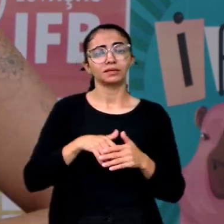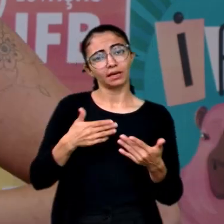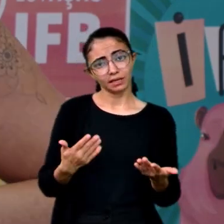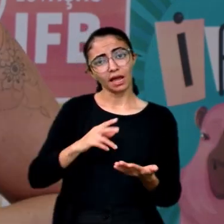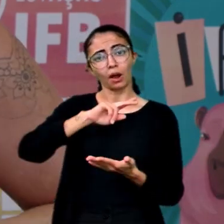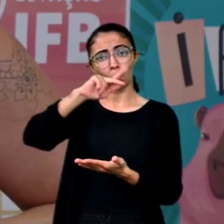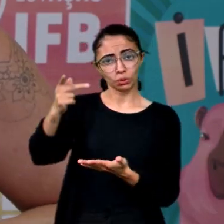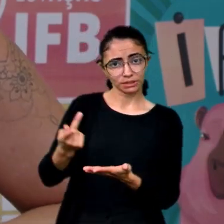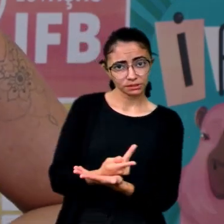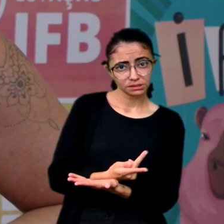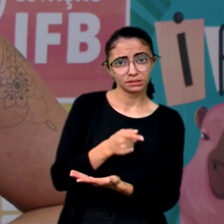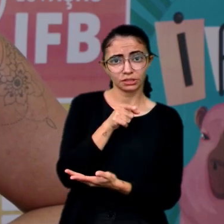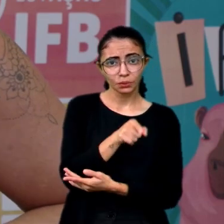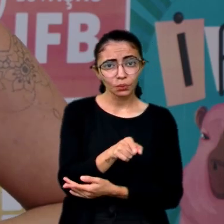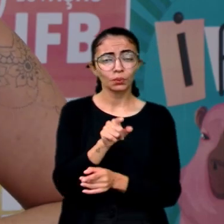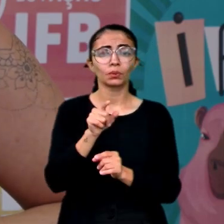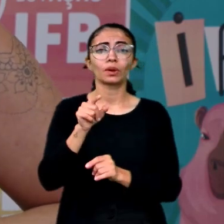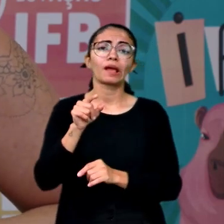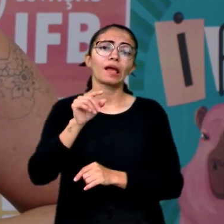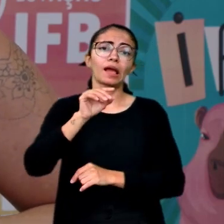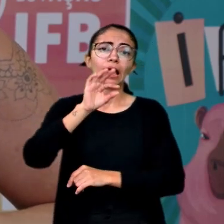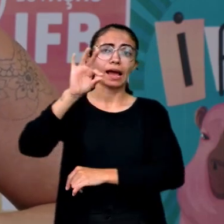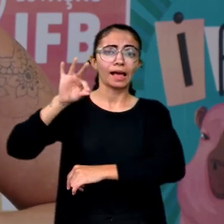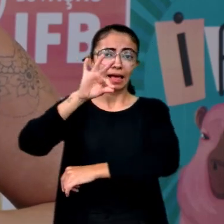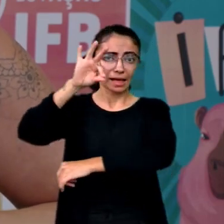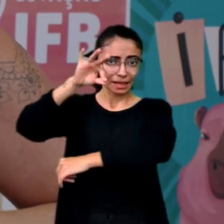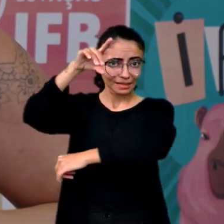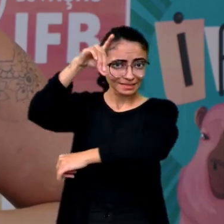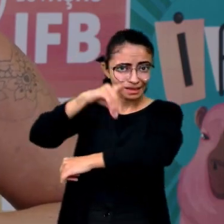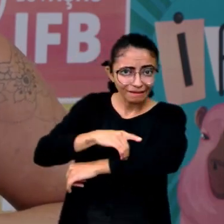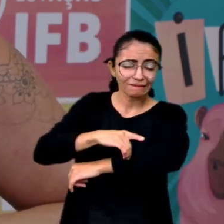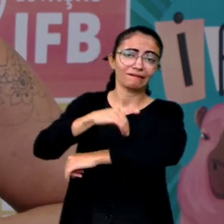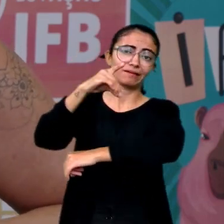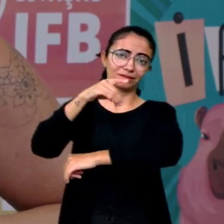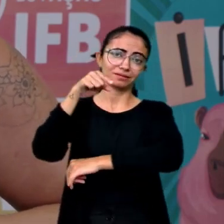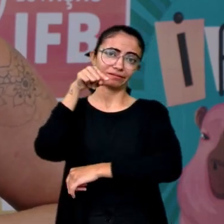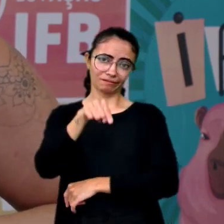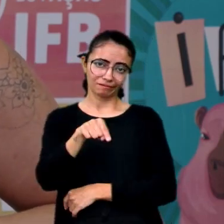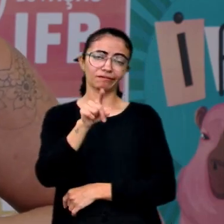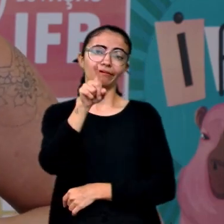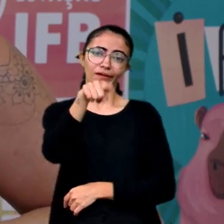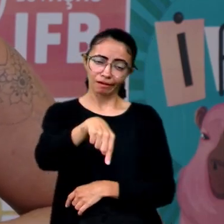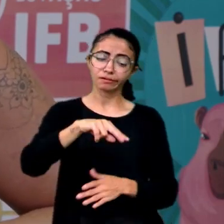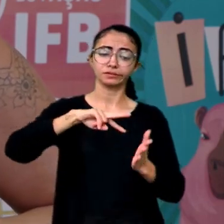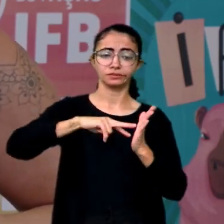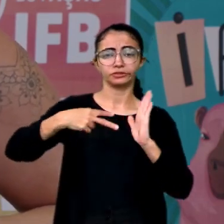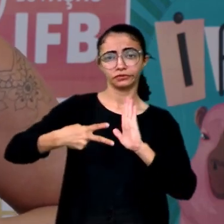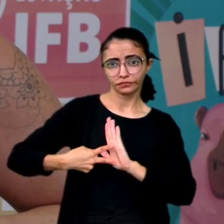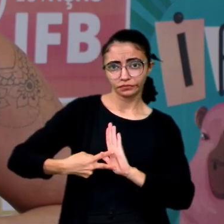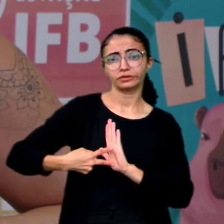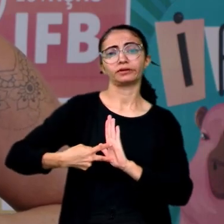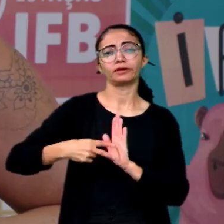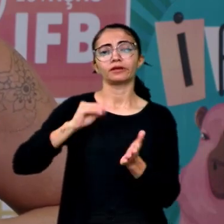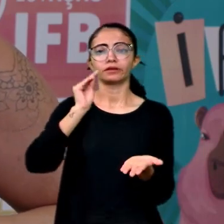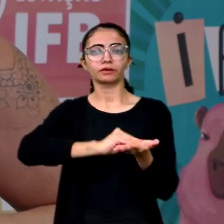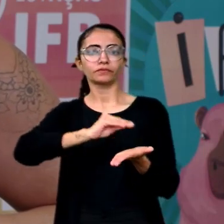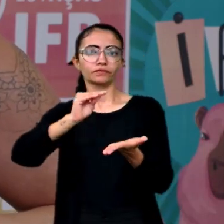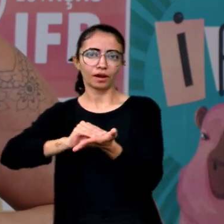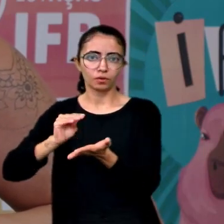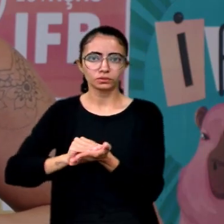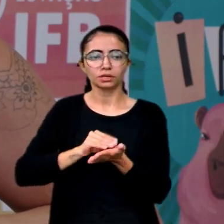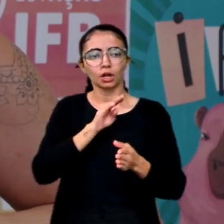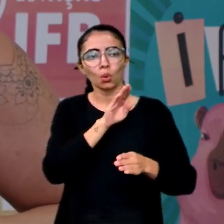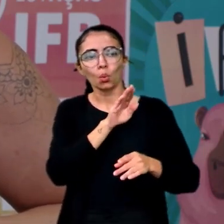de dengue. A epidemia de dengue nada mais é do que reflexo da má gestão de resíduos e da falta de educação da